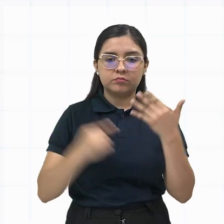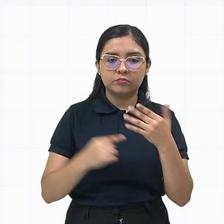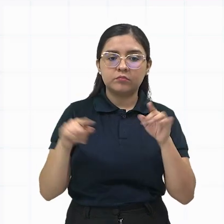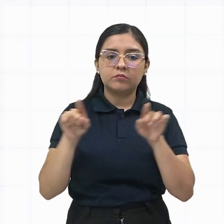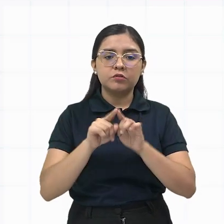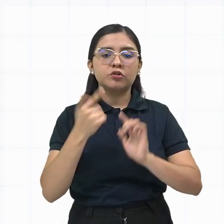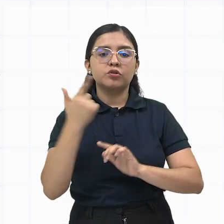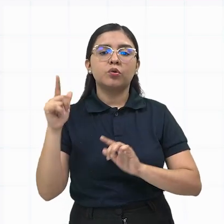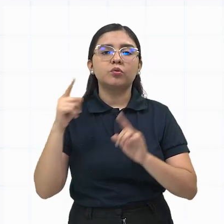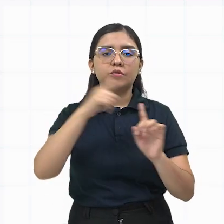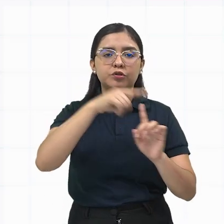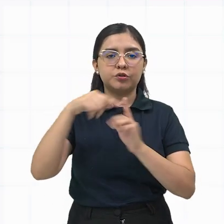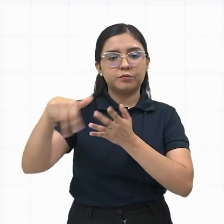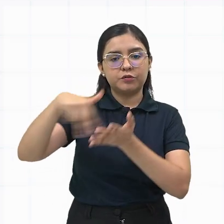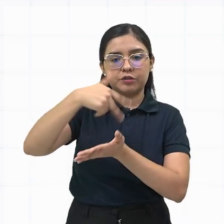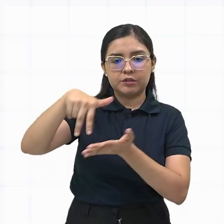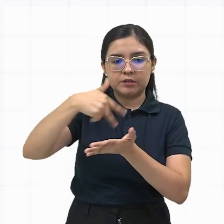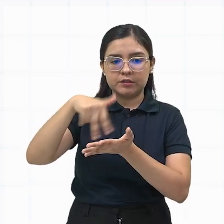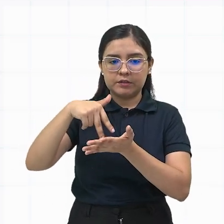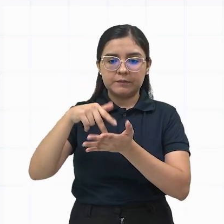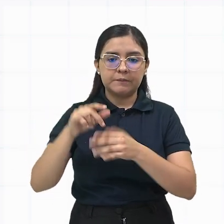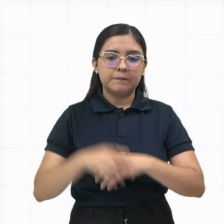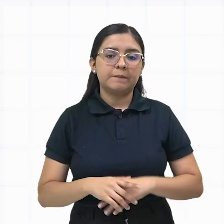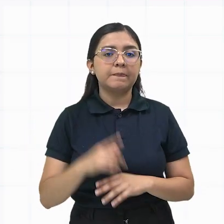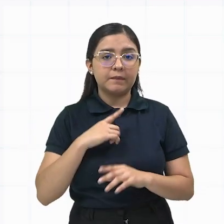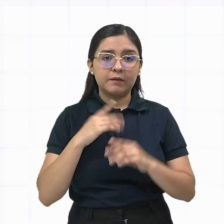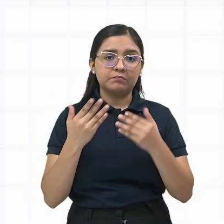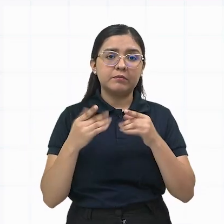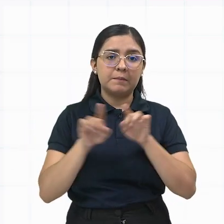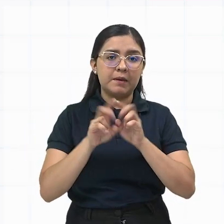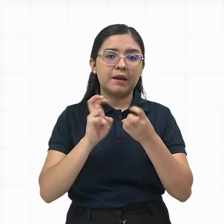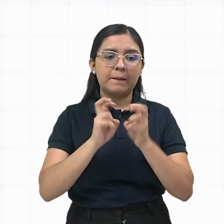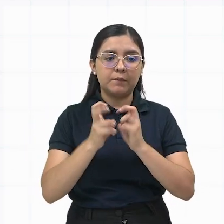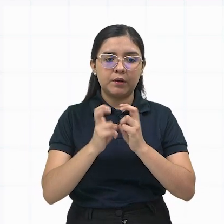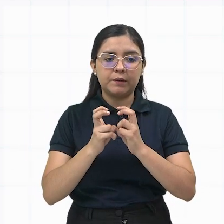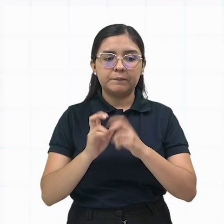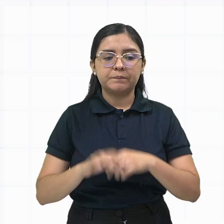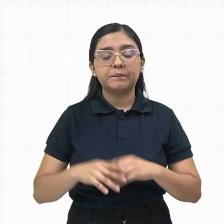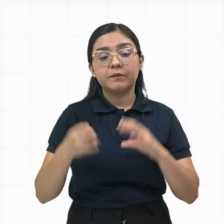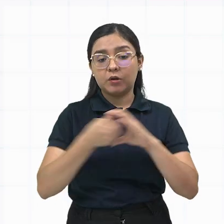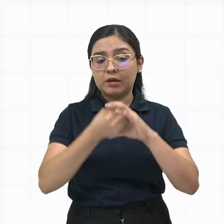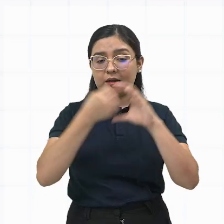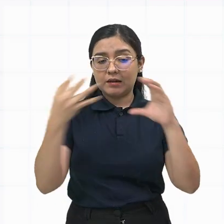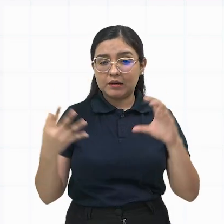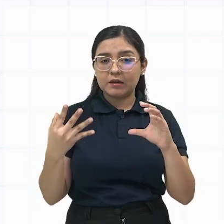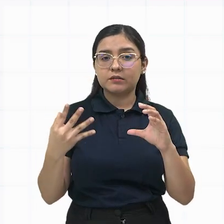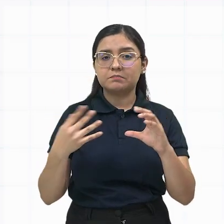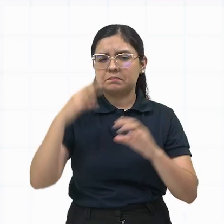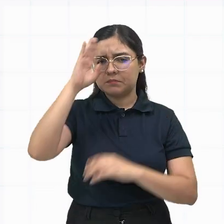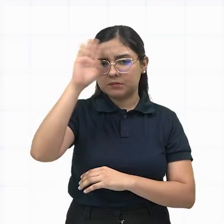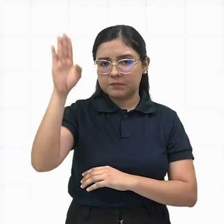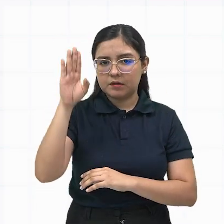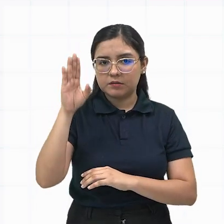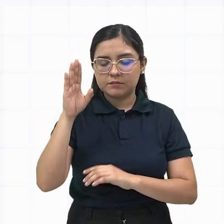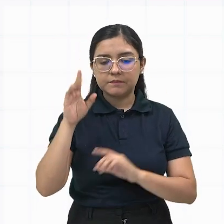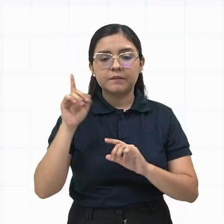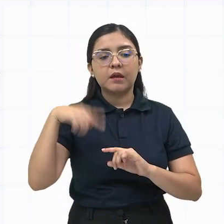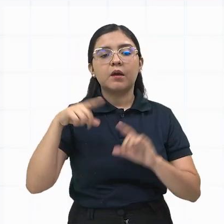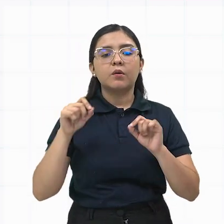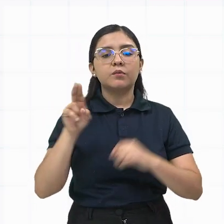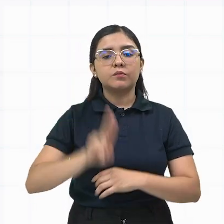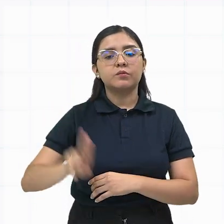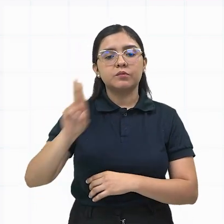machixe, polca e, inclusive, a capoeira, como nós vimos. Uma das características mais marcantes é